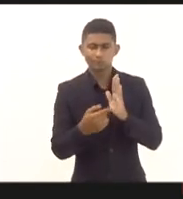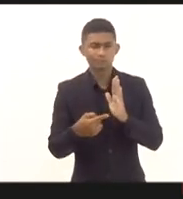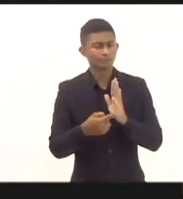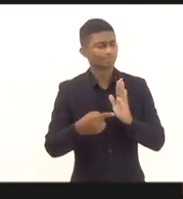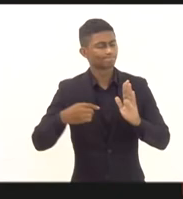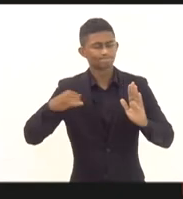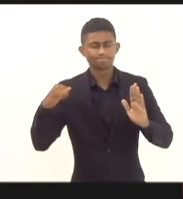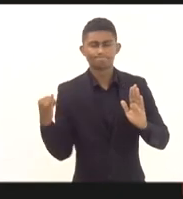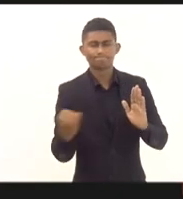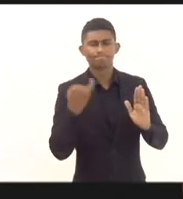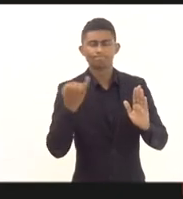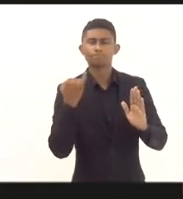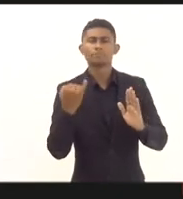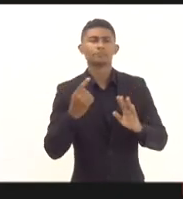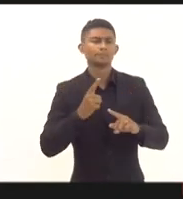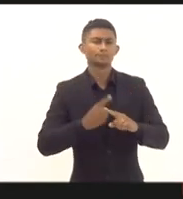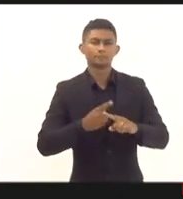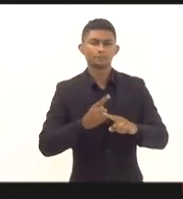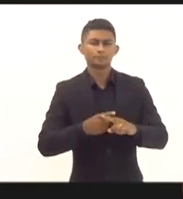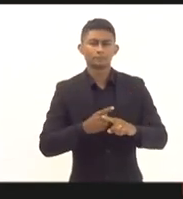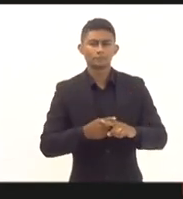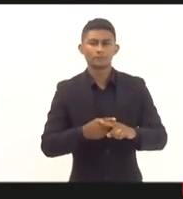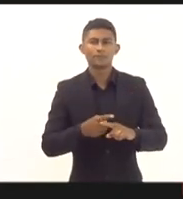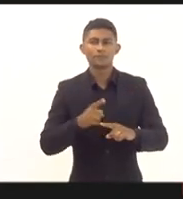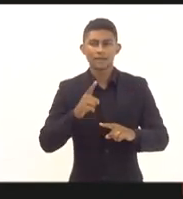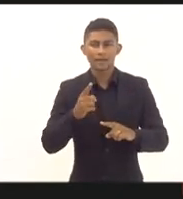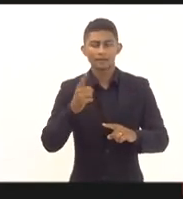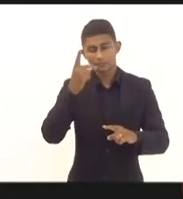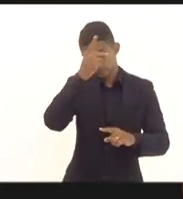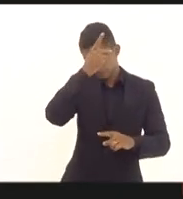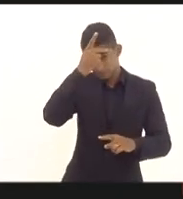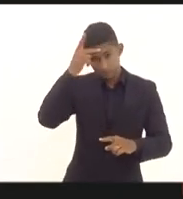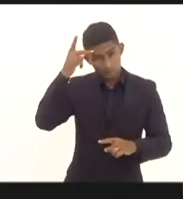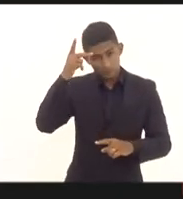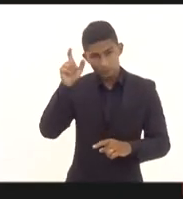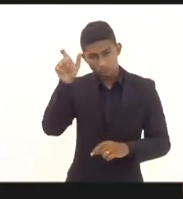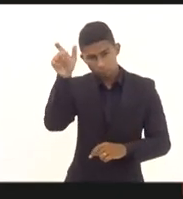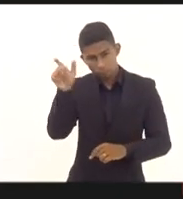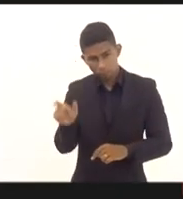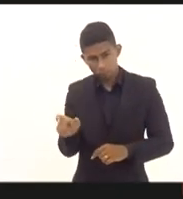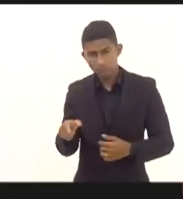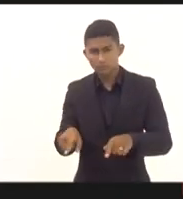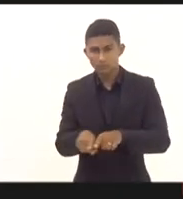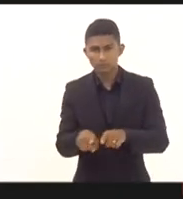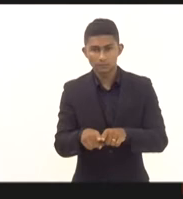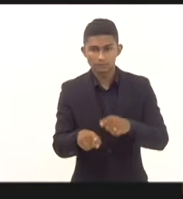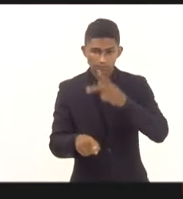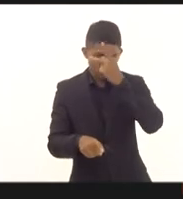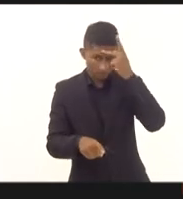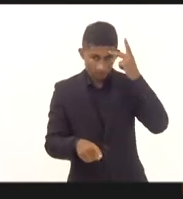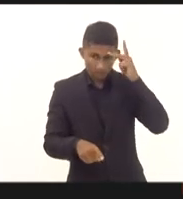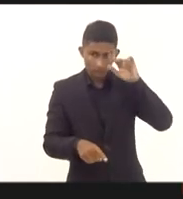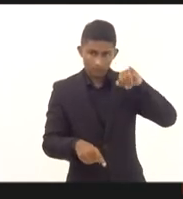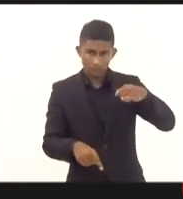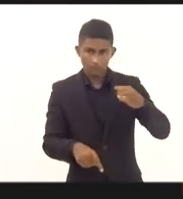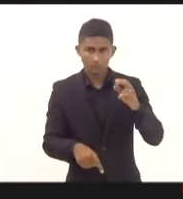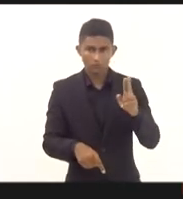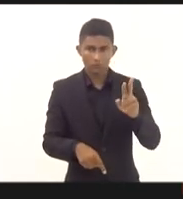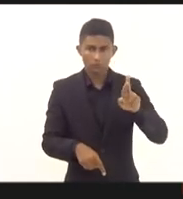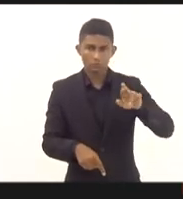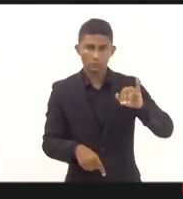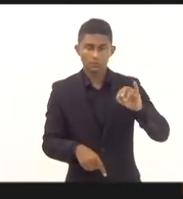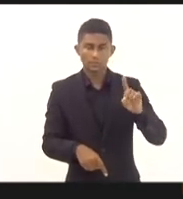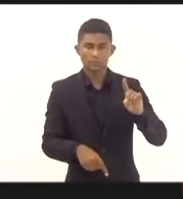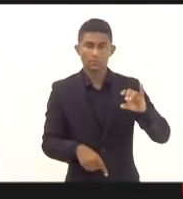é o auxílio tanto para pessoa física quanto professor e tivemos aí